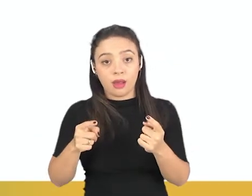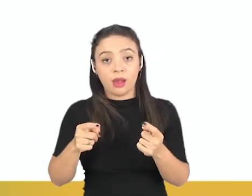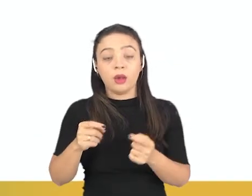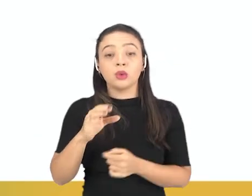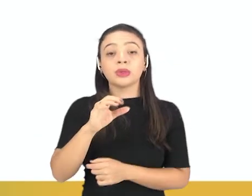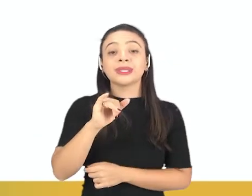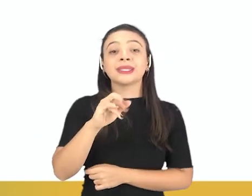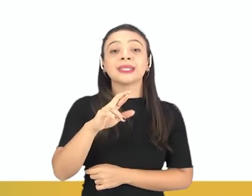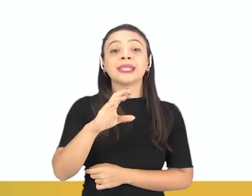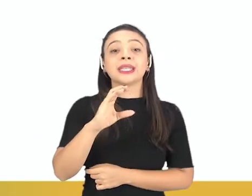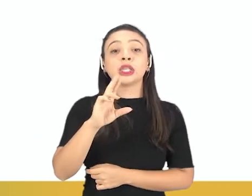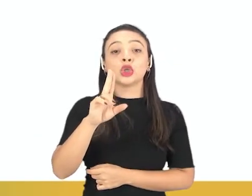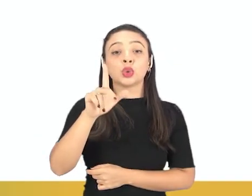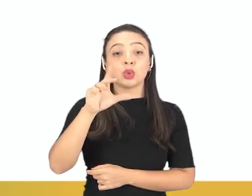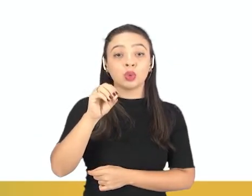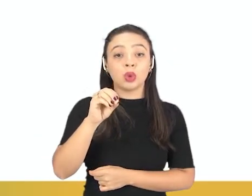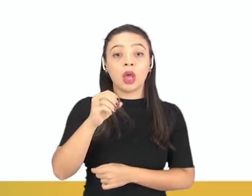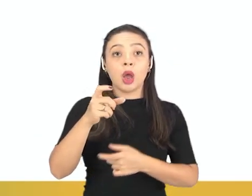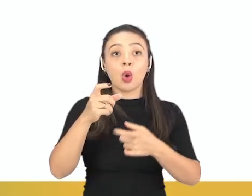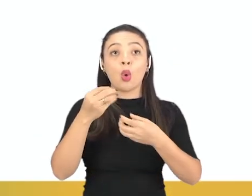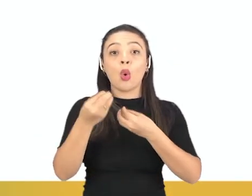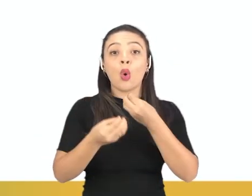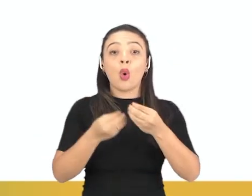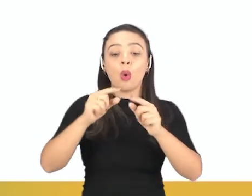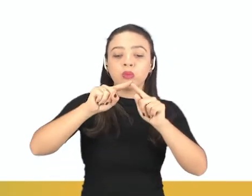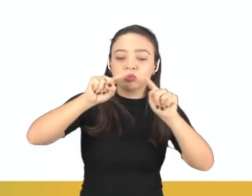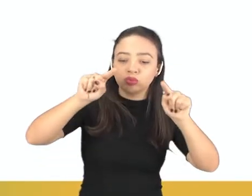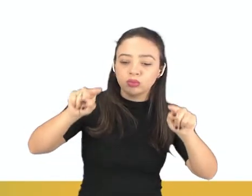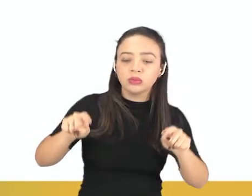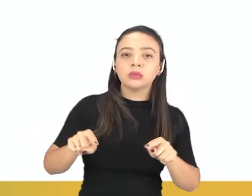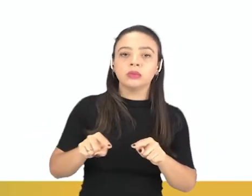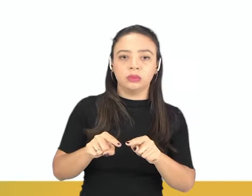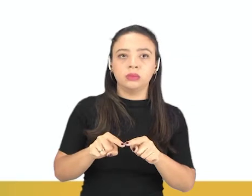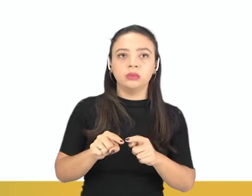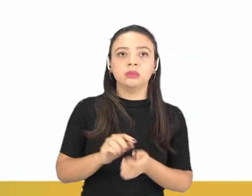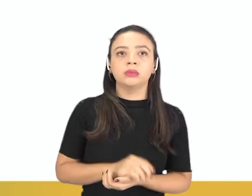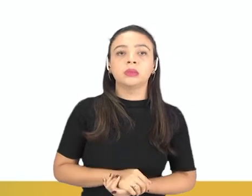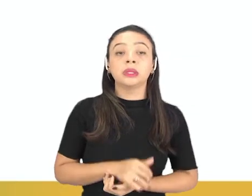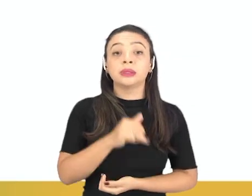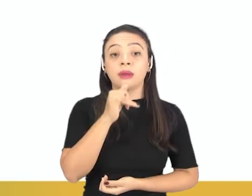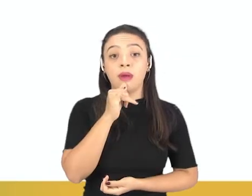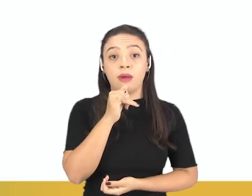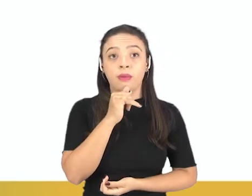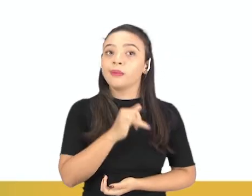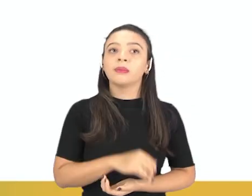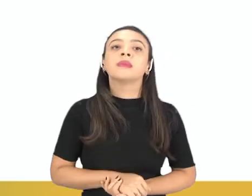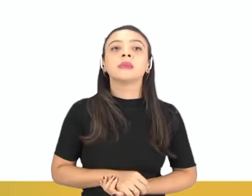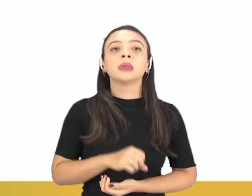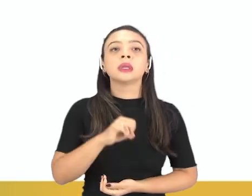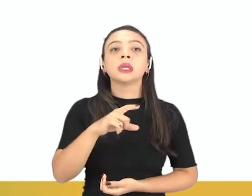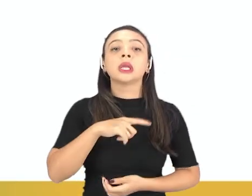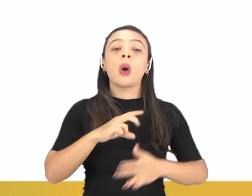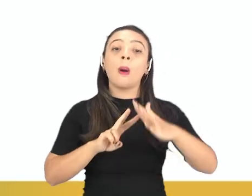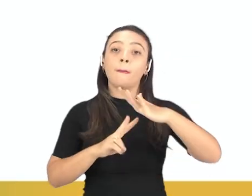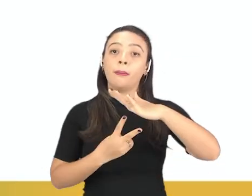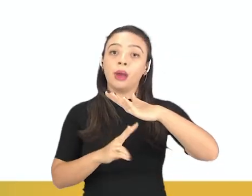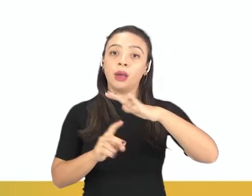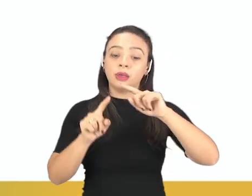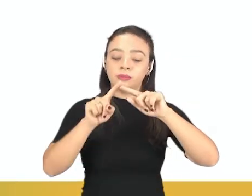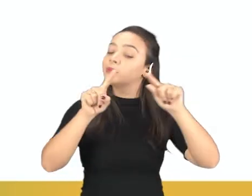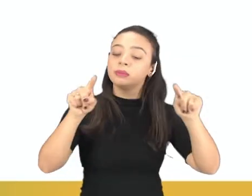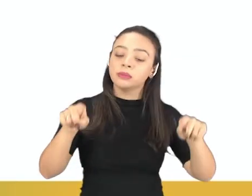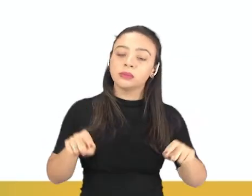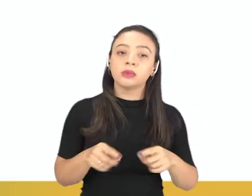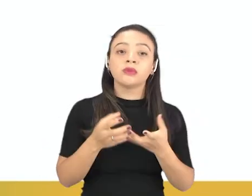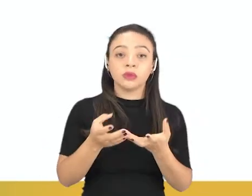certinho essa diferença é muito importante então por exemplo se você tá nessa praça circular aqui né E